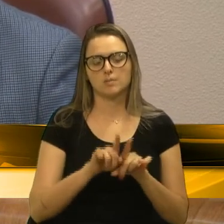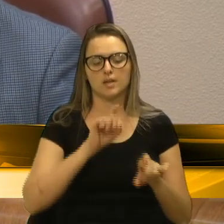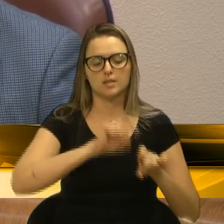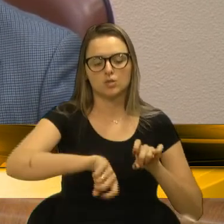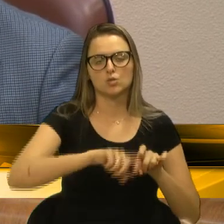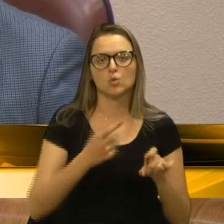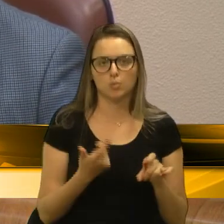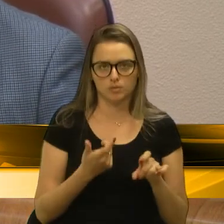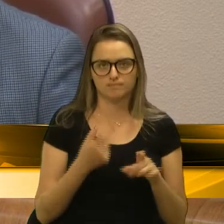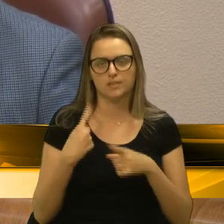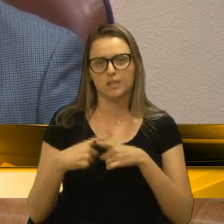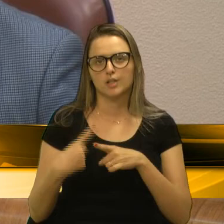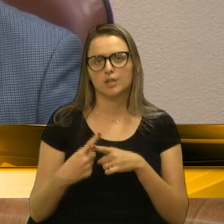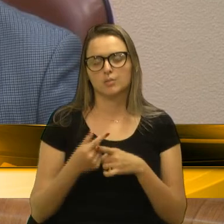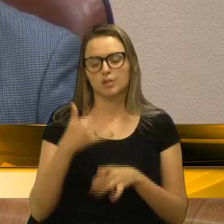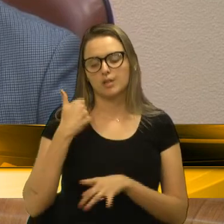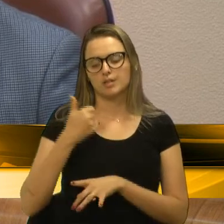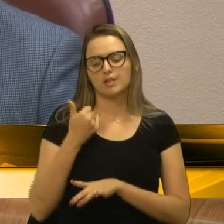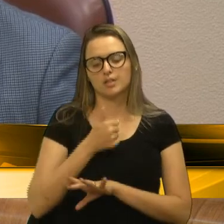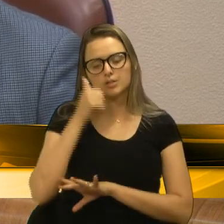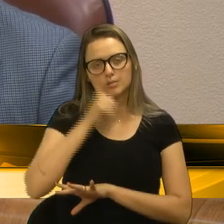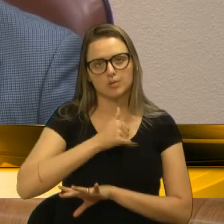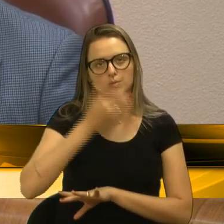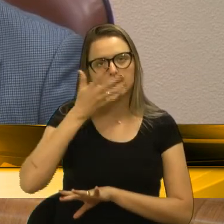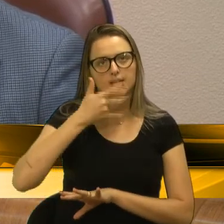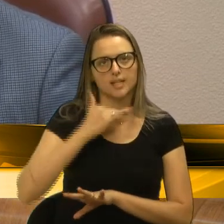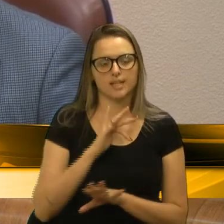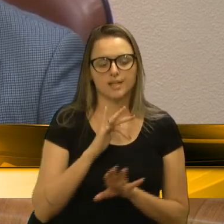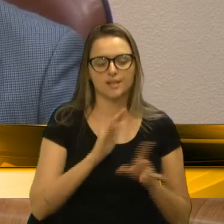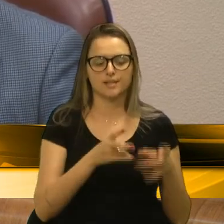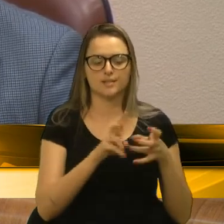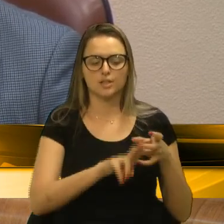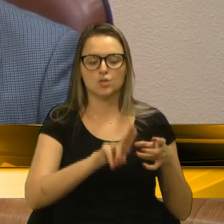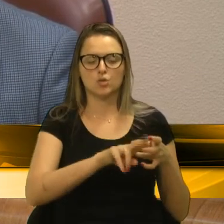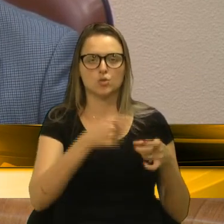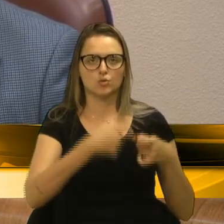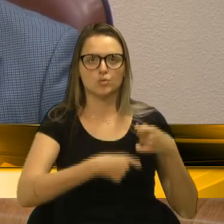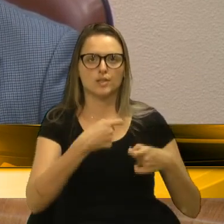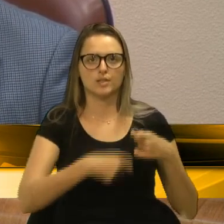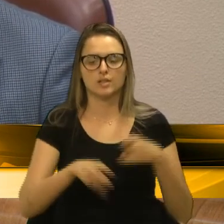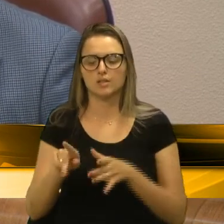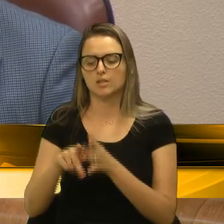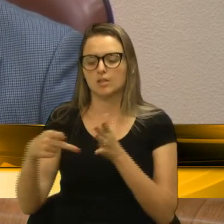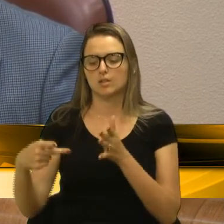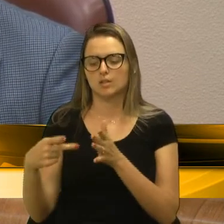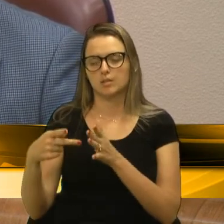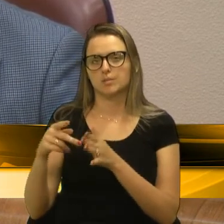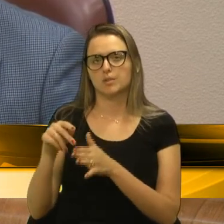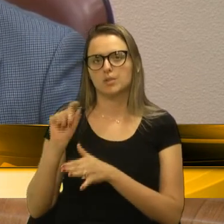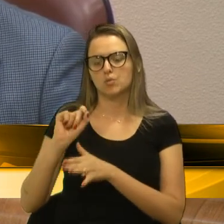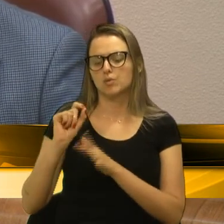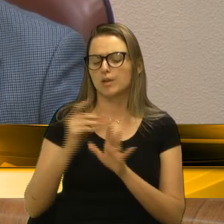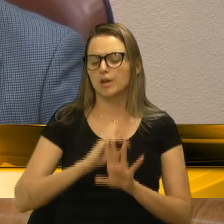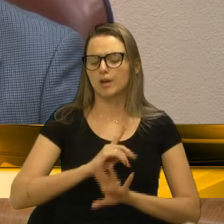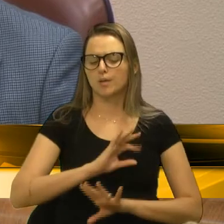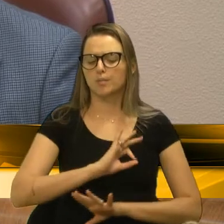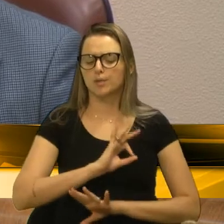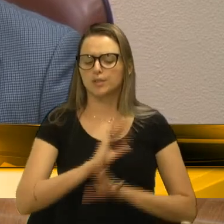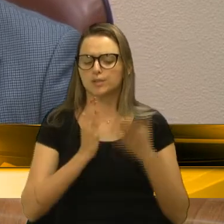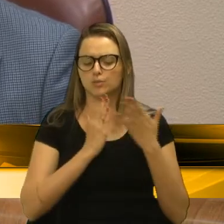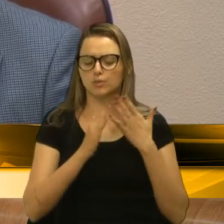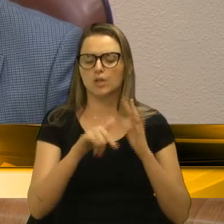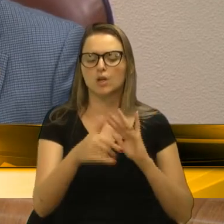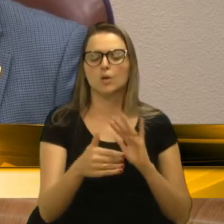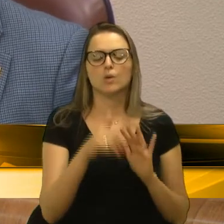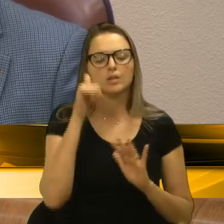lei, pela pouca idade da menina, ou seja, uma criança sendo explorada sexualmente. Jornal Pioneiro. Um detalhe que intriga a polícia é quando a menina teve sua